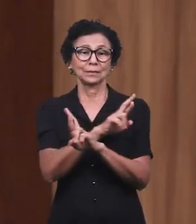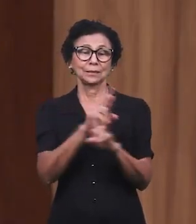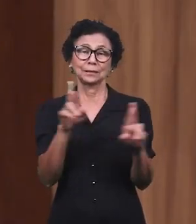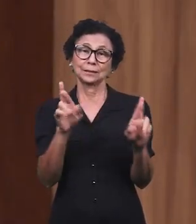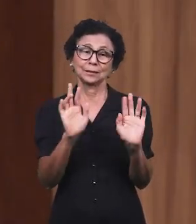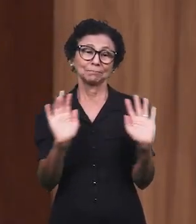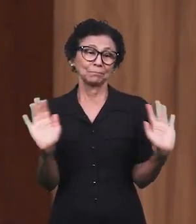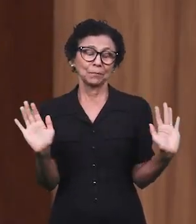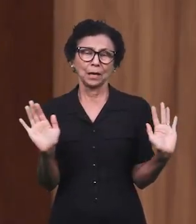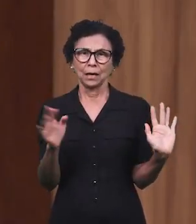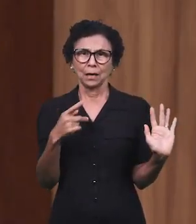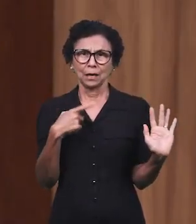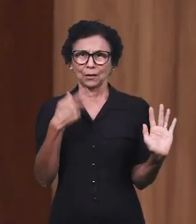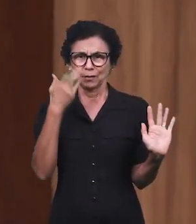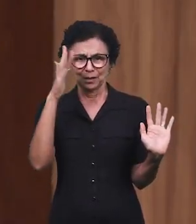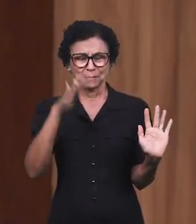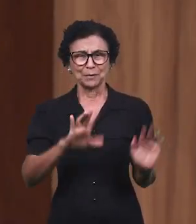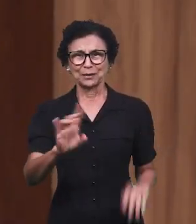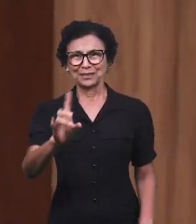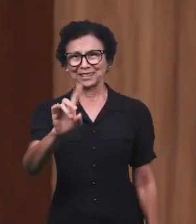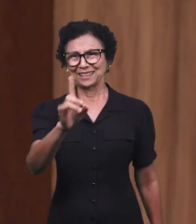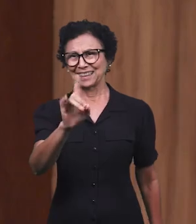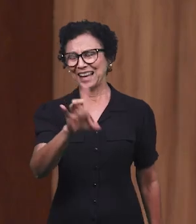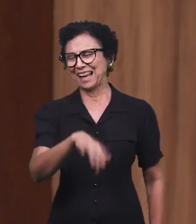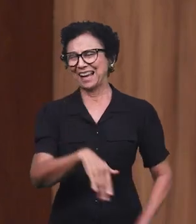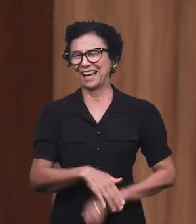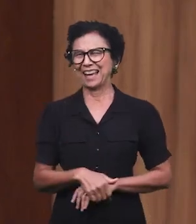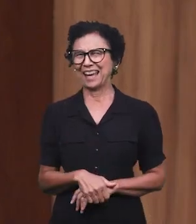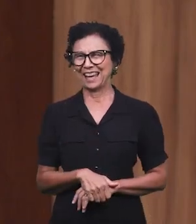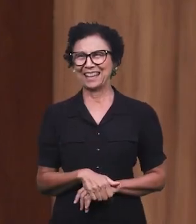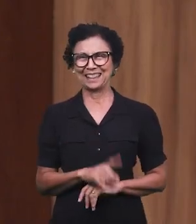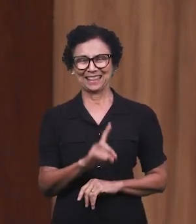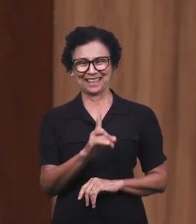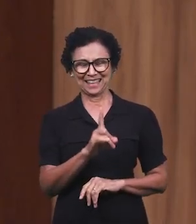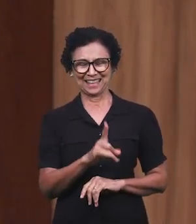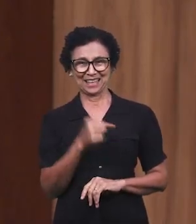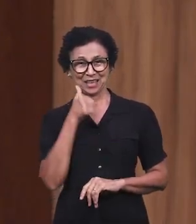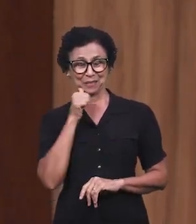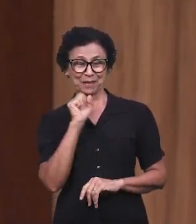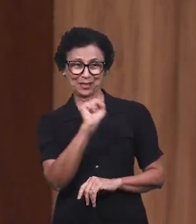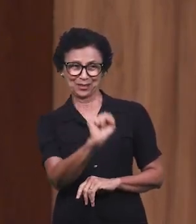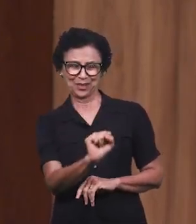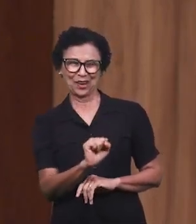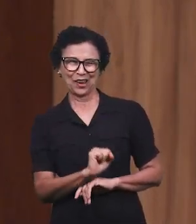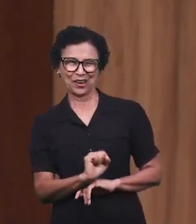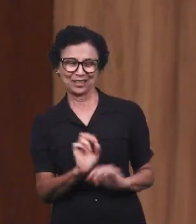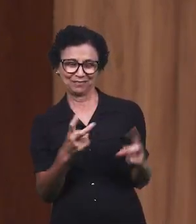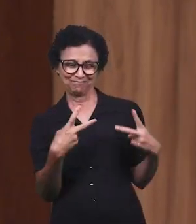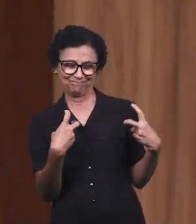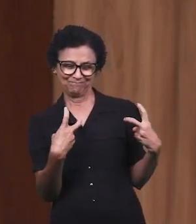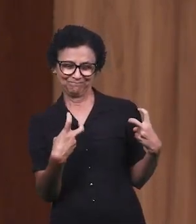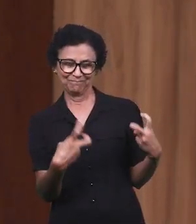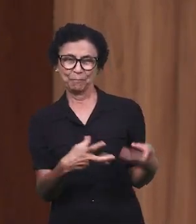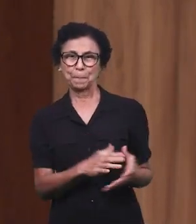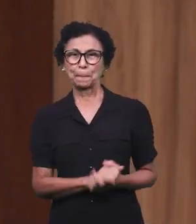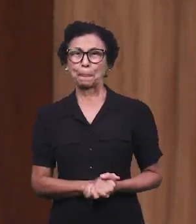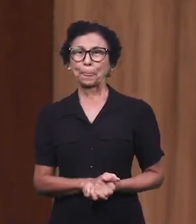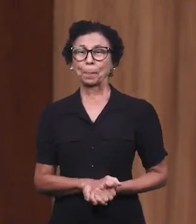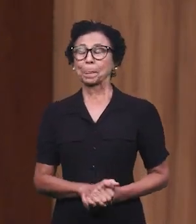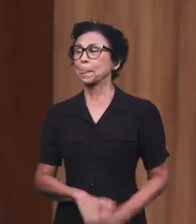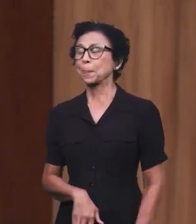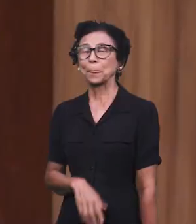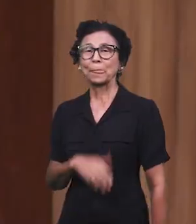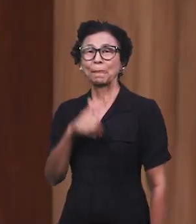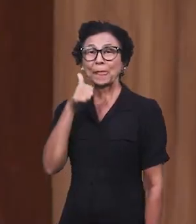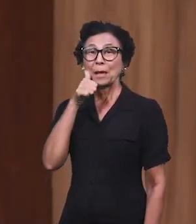eu não posso falar mal disso não, tá? Fazer aqui uma média com a minha sogra, porque minha esposa até fala assim, ó, eu não tenho vez com